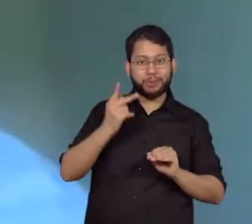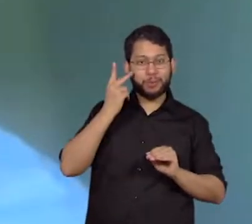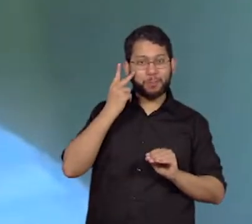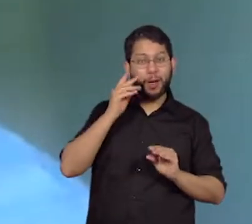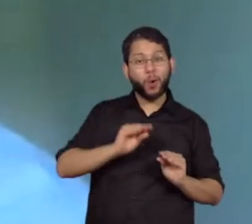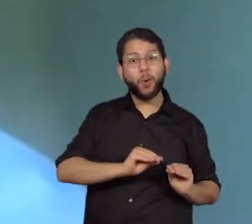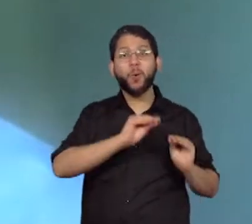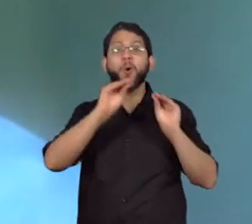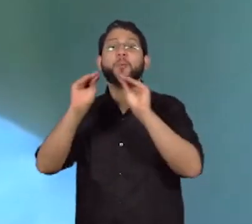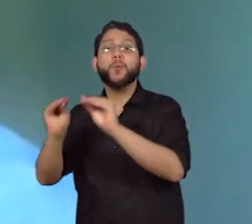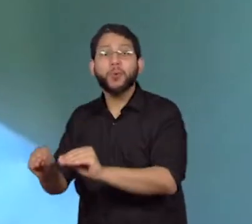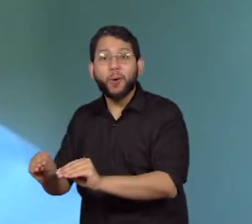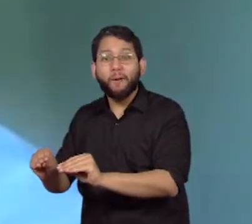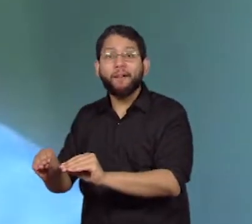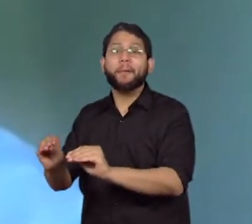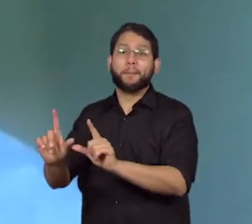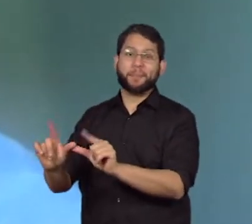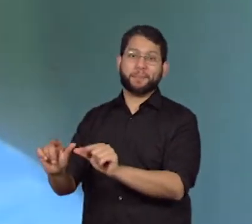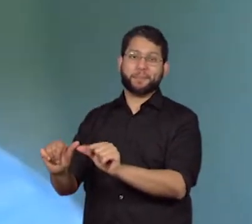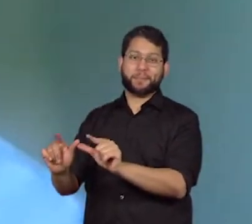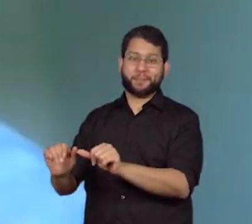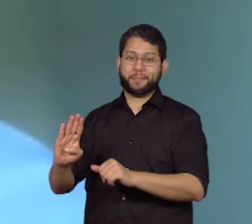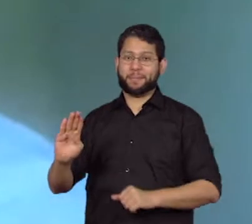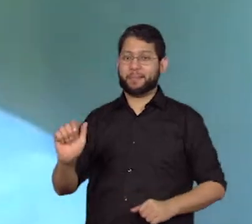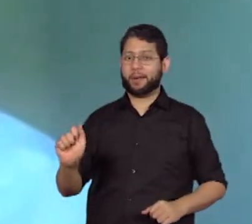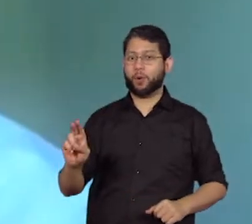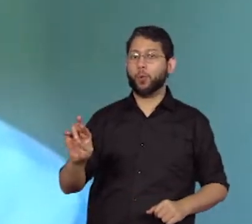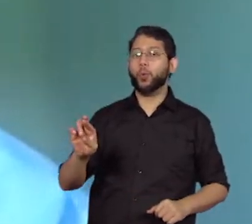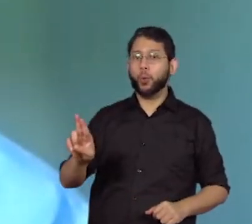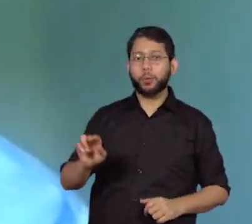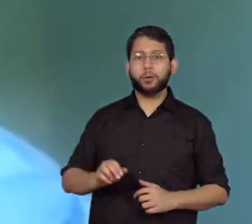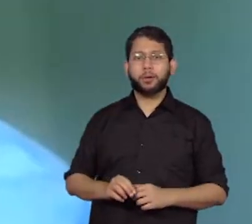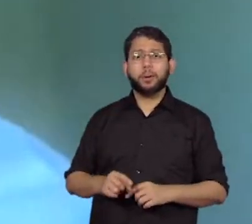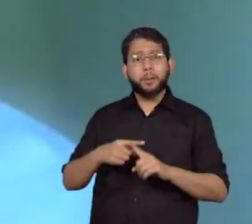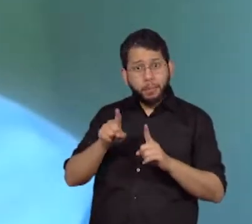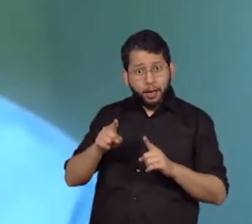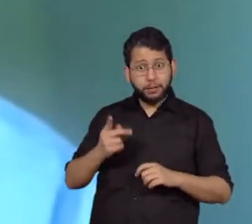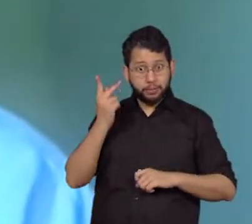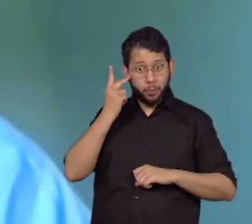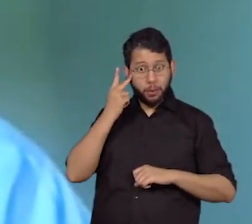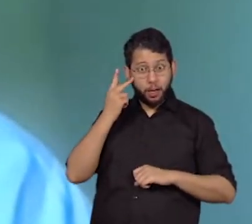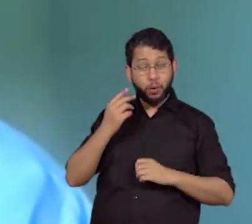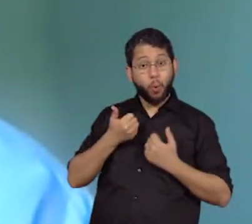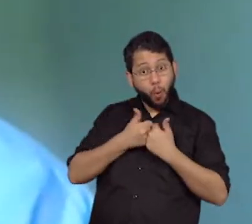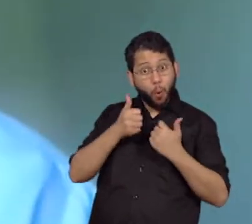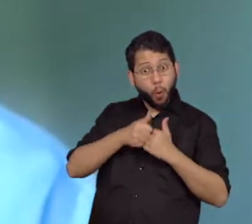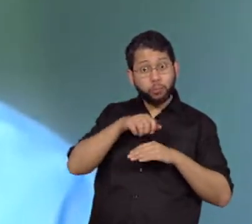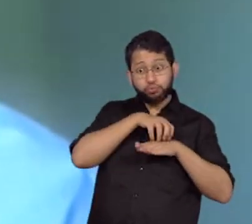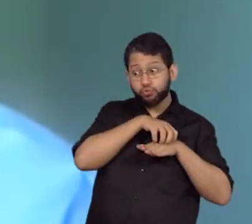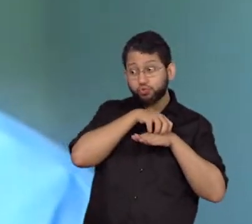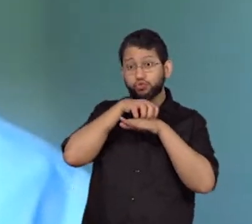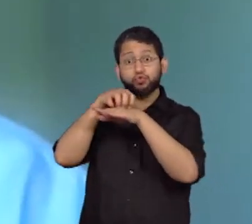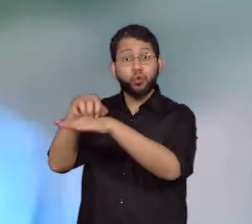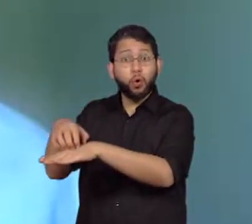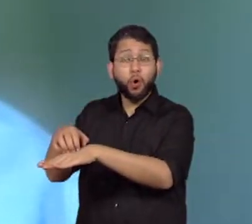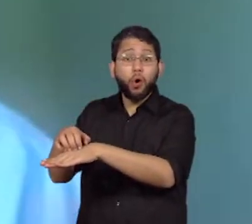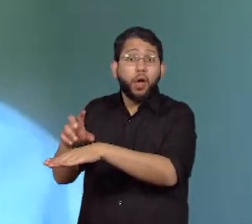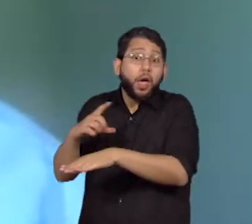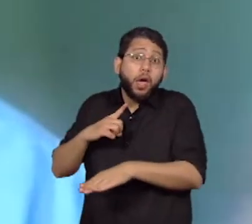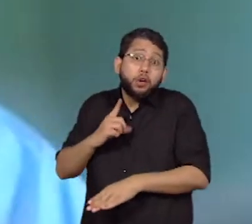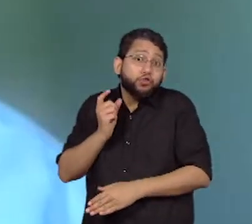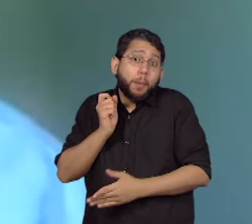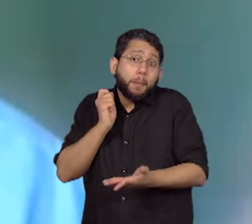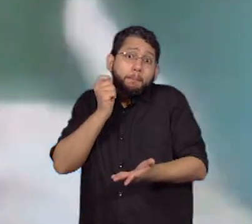do bilhete de ônibus. Eu tinha dinheiro para ir para Bauru. Eu não tinha dinheiro nem para ficar em Bauru, nem para... Enfim, não tinha dinheiro